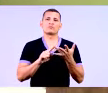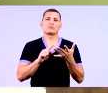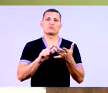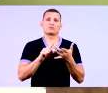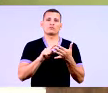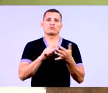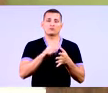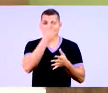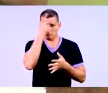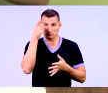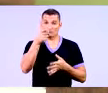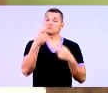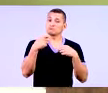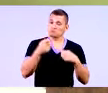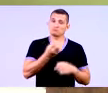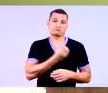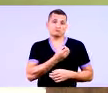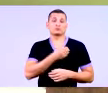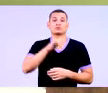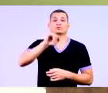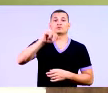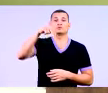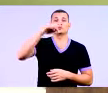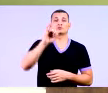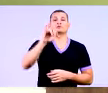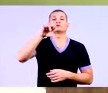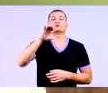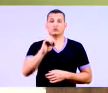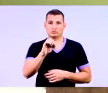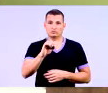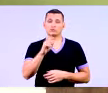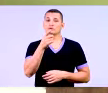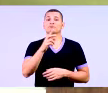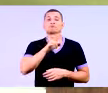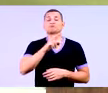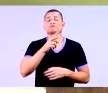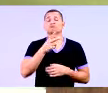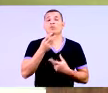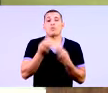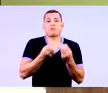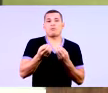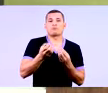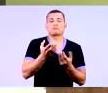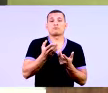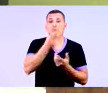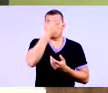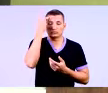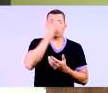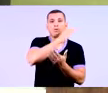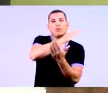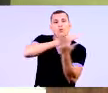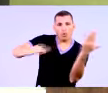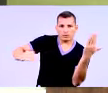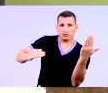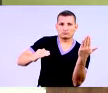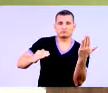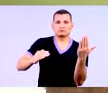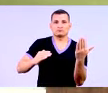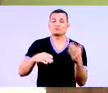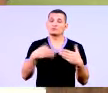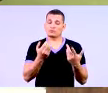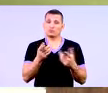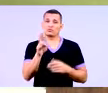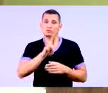vai precisar de um número inteiro você não existe uma pessoa e meio você não é cortar pessoa pela metade carnes utilizamos esses números para